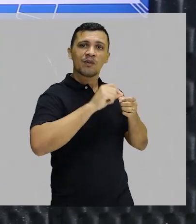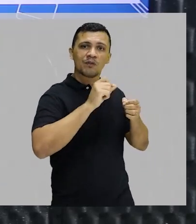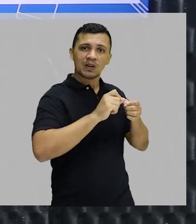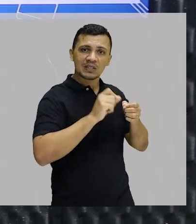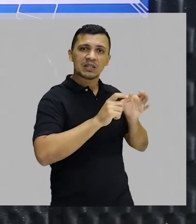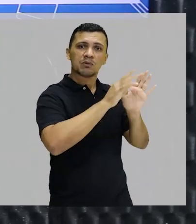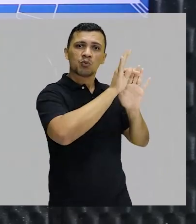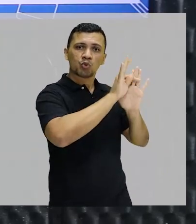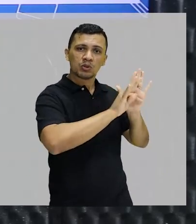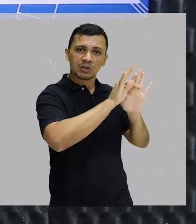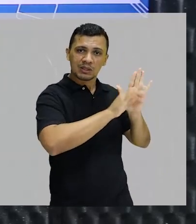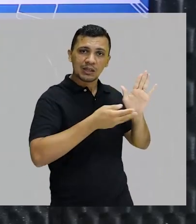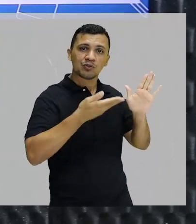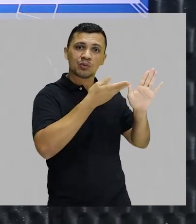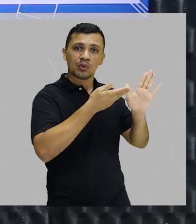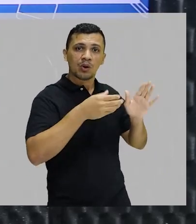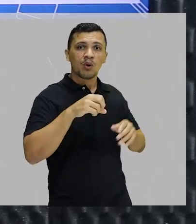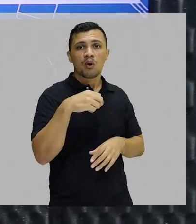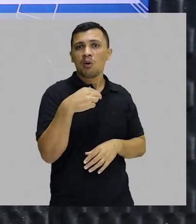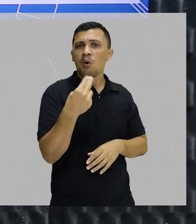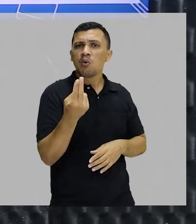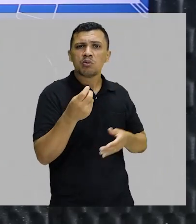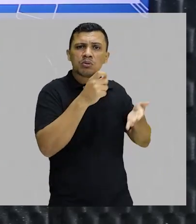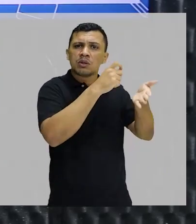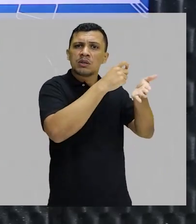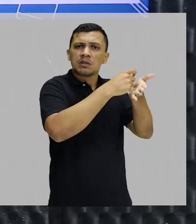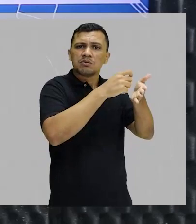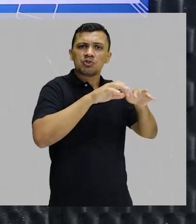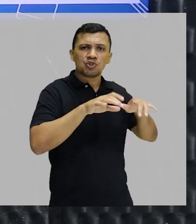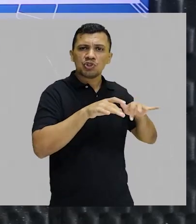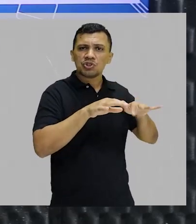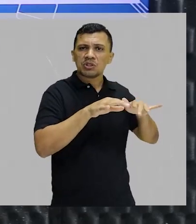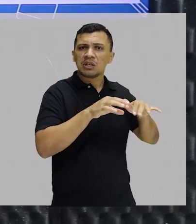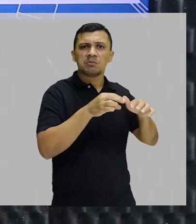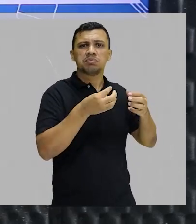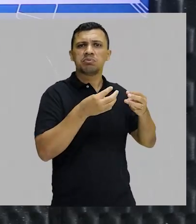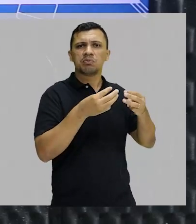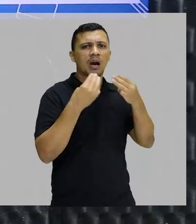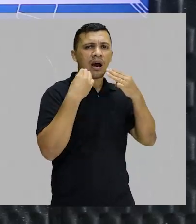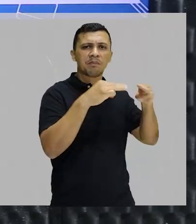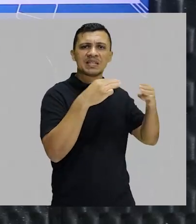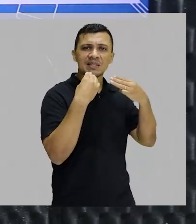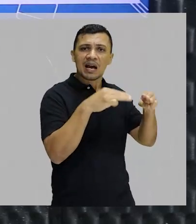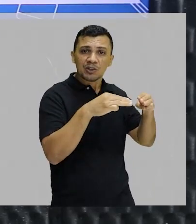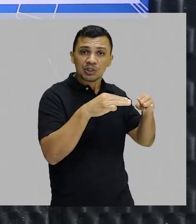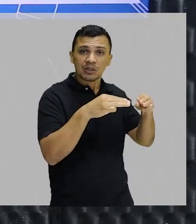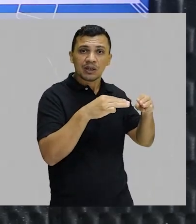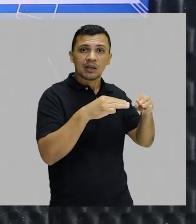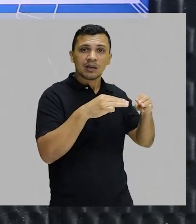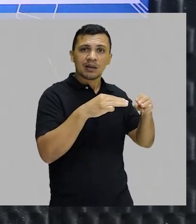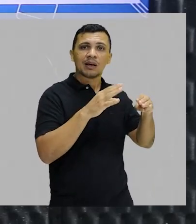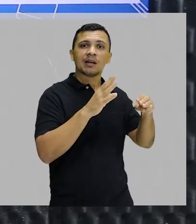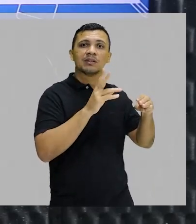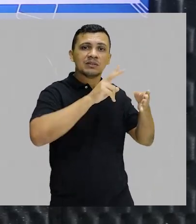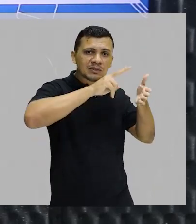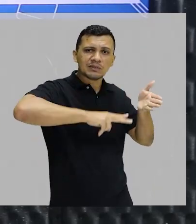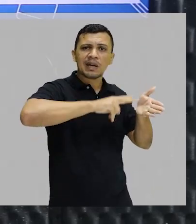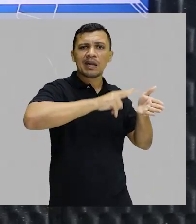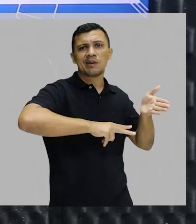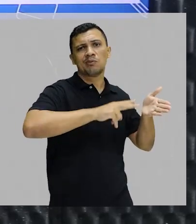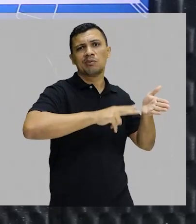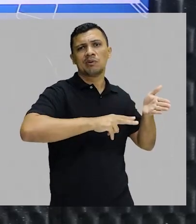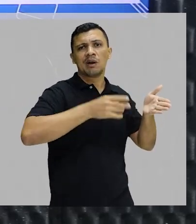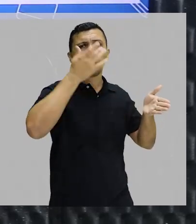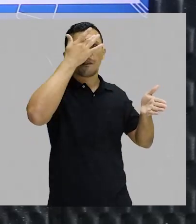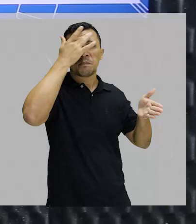produzindo um texto, ou até mesmo escrevendo uma mensagem mesmo no aplicativo, leiam após. As pessoas às vezes não